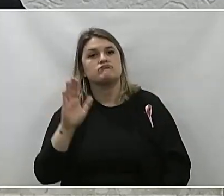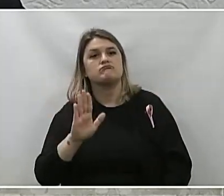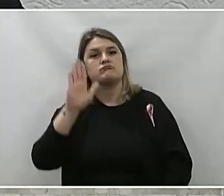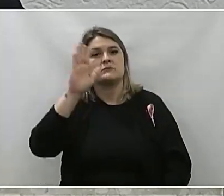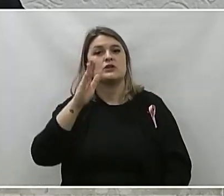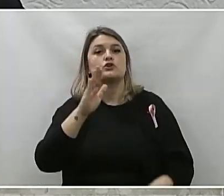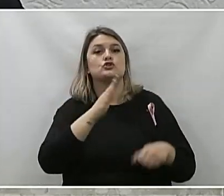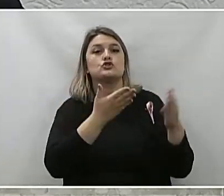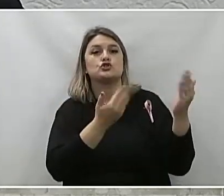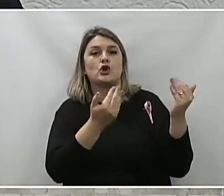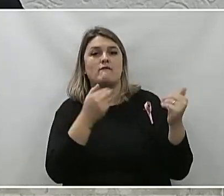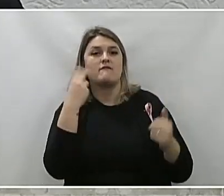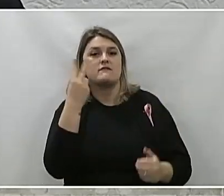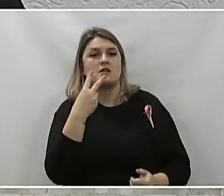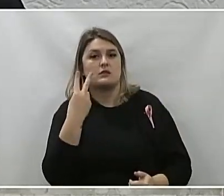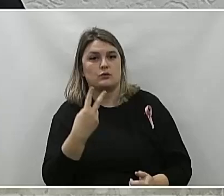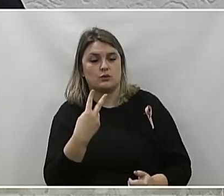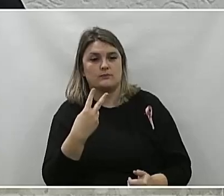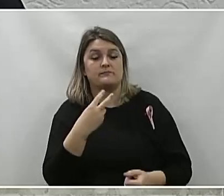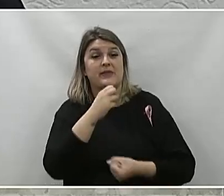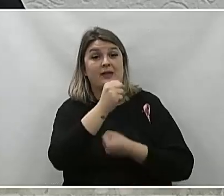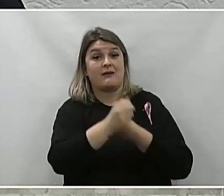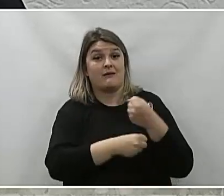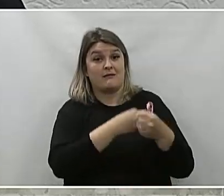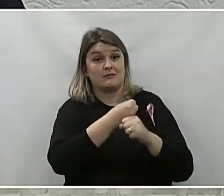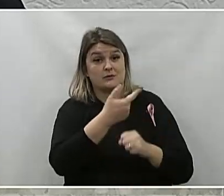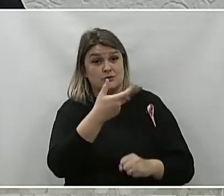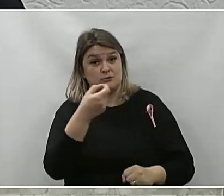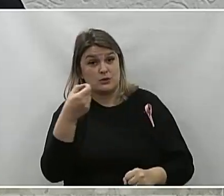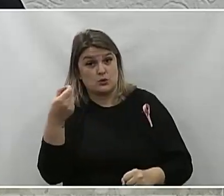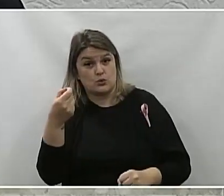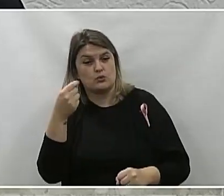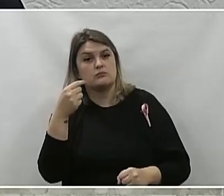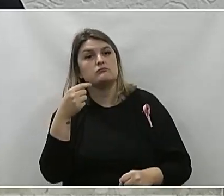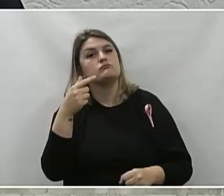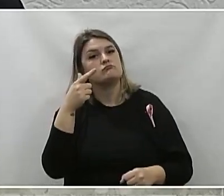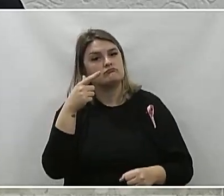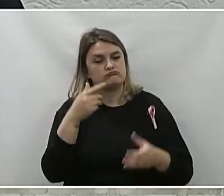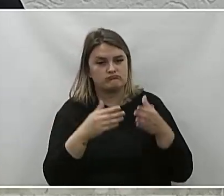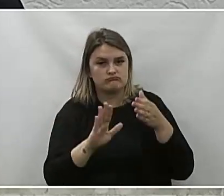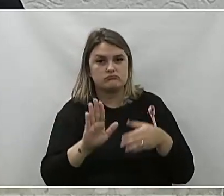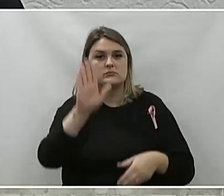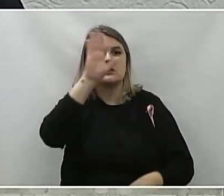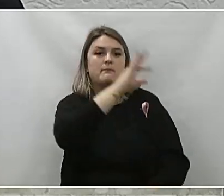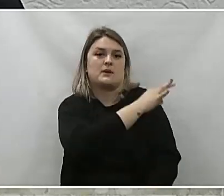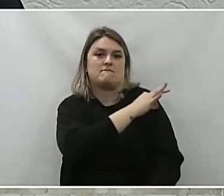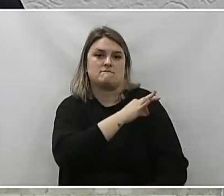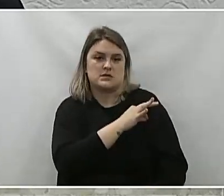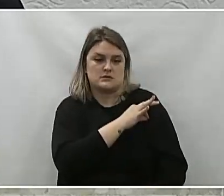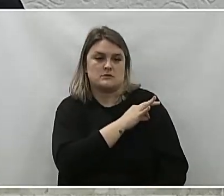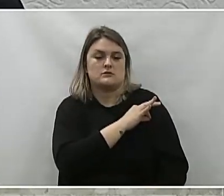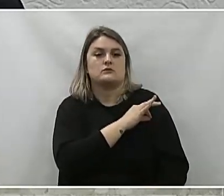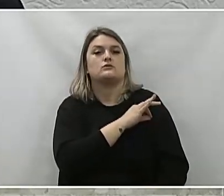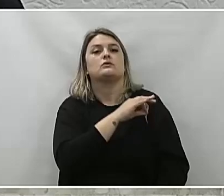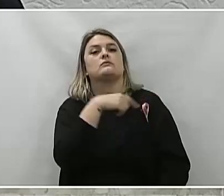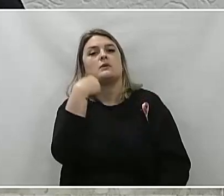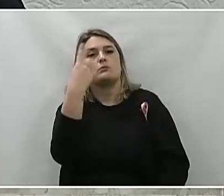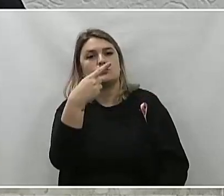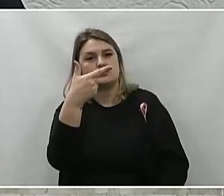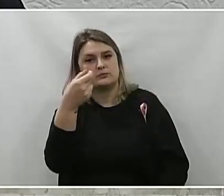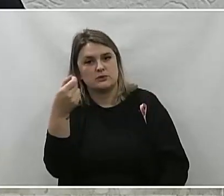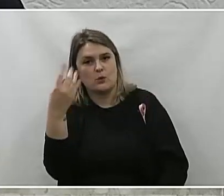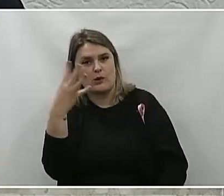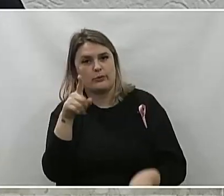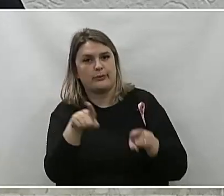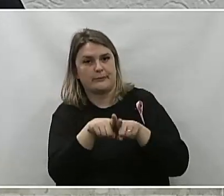o mais jovem vereador de União da Vitória no ano 2000 se elegeu prefeito da cidade foi eleito ao cargo de 2004